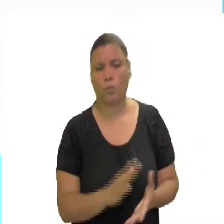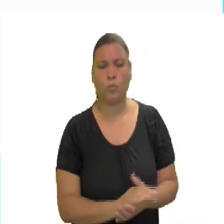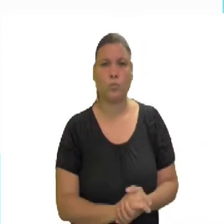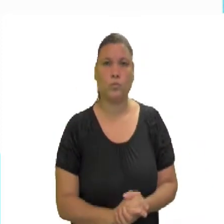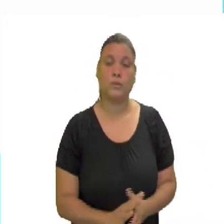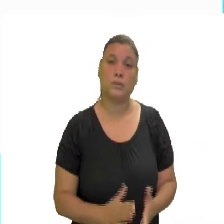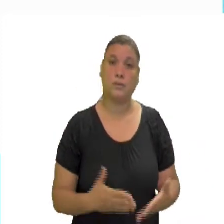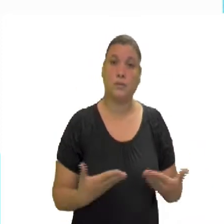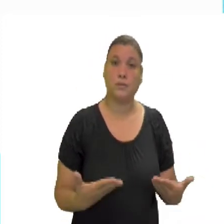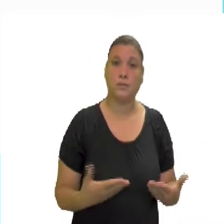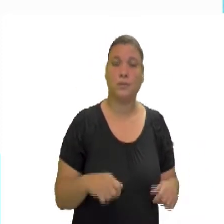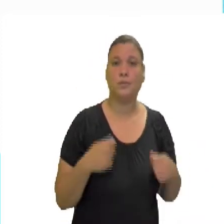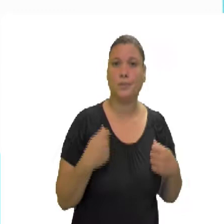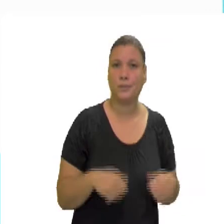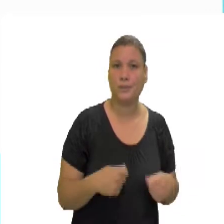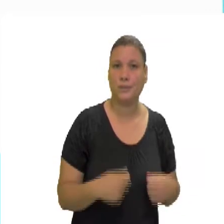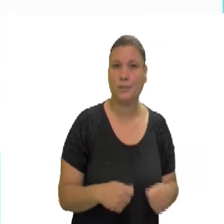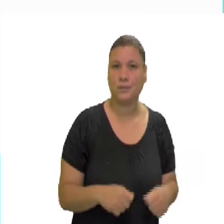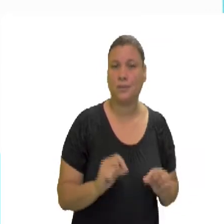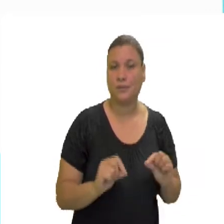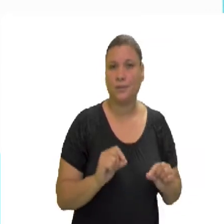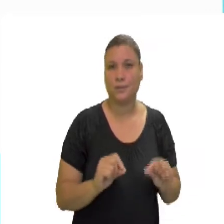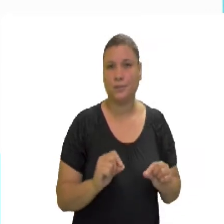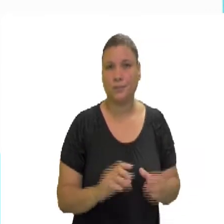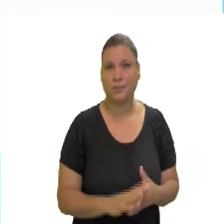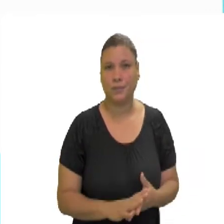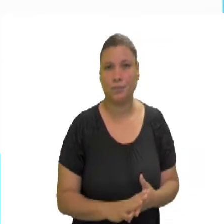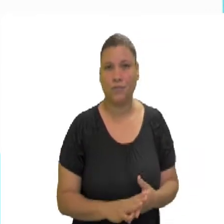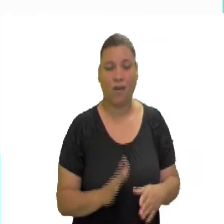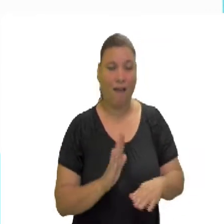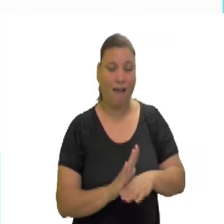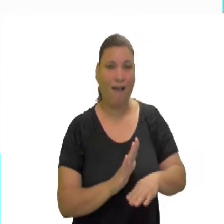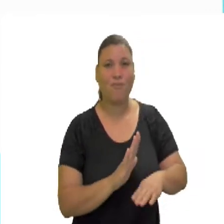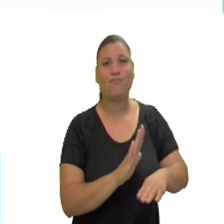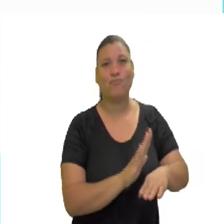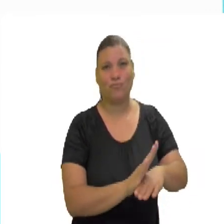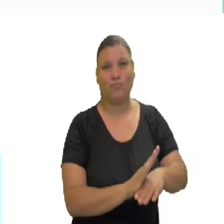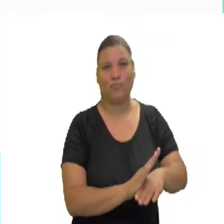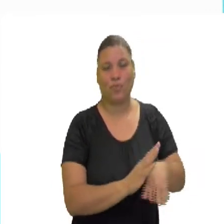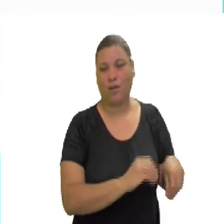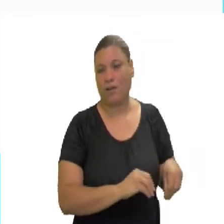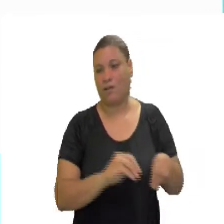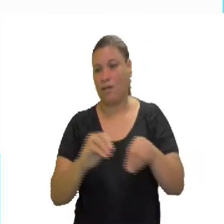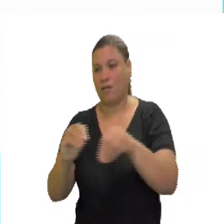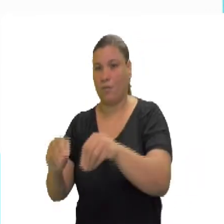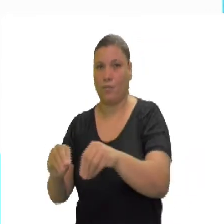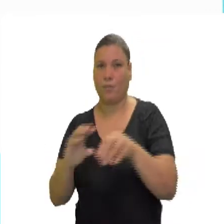para o transporte desse ouro facilitou Portugal